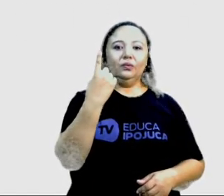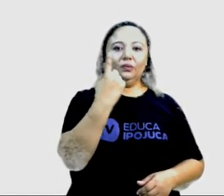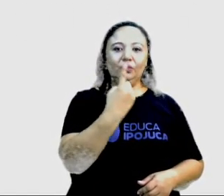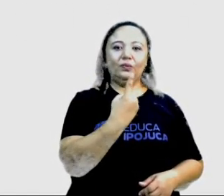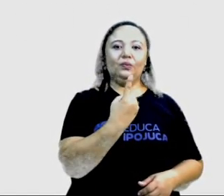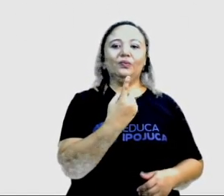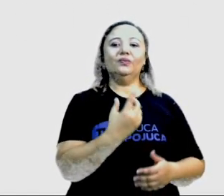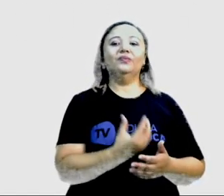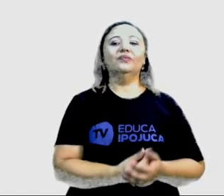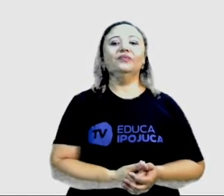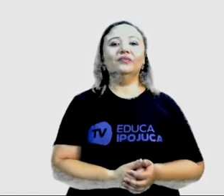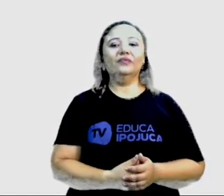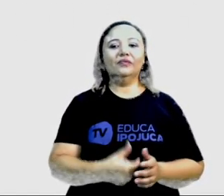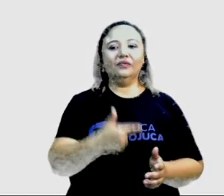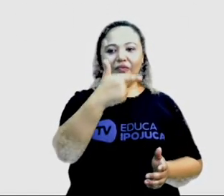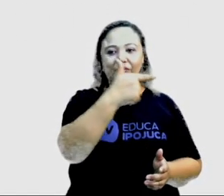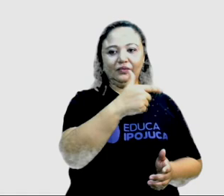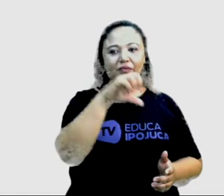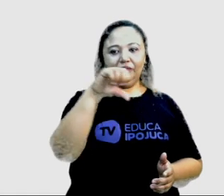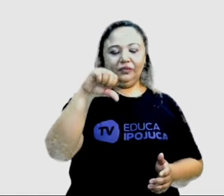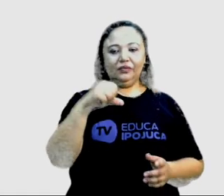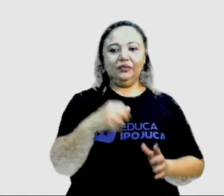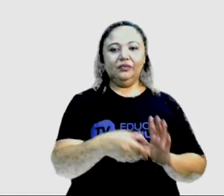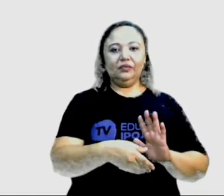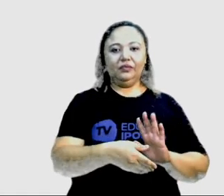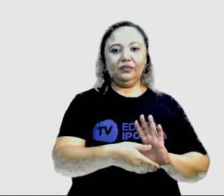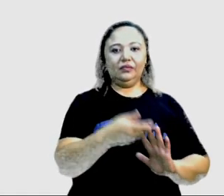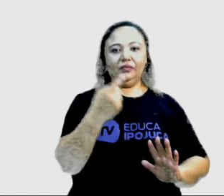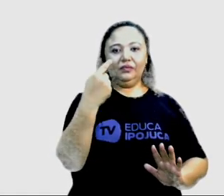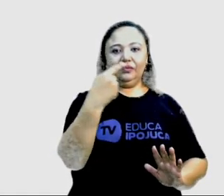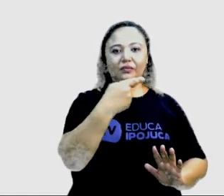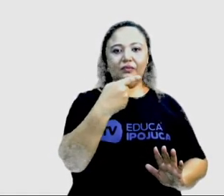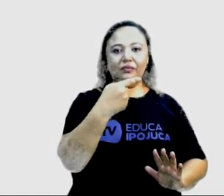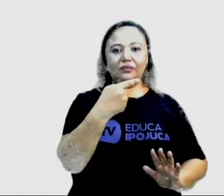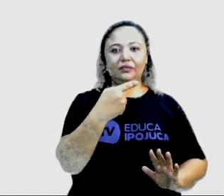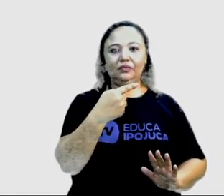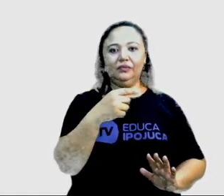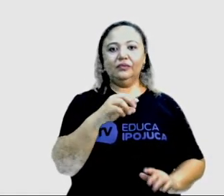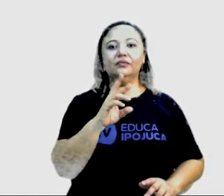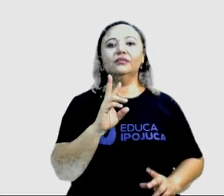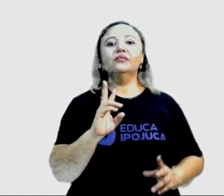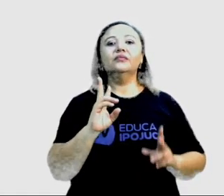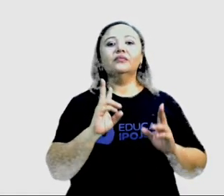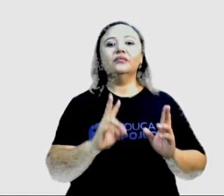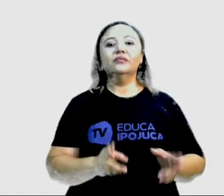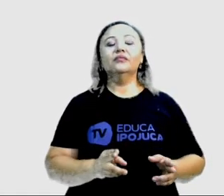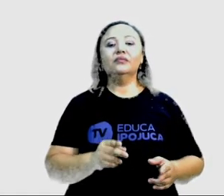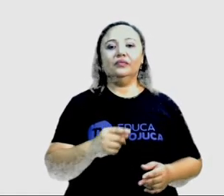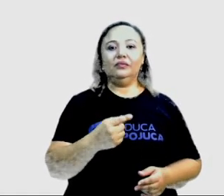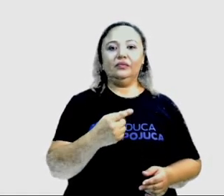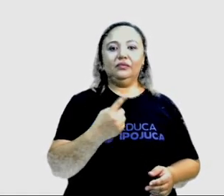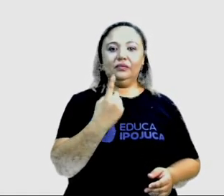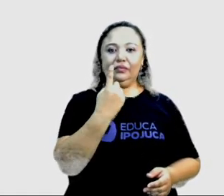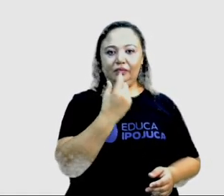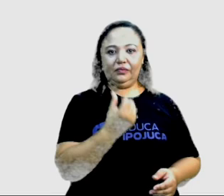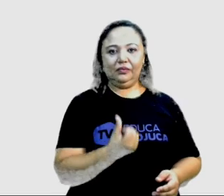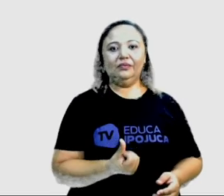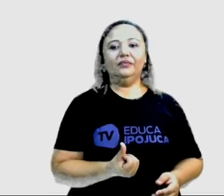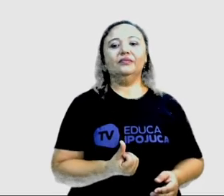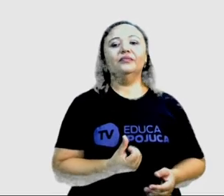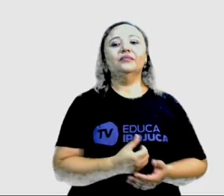1. Então, 29 menos 13 é igual a